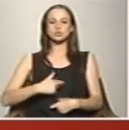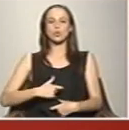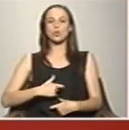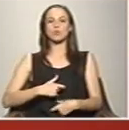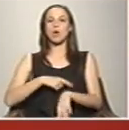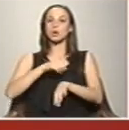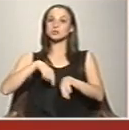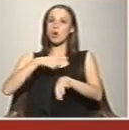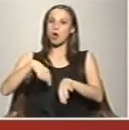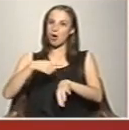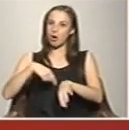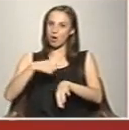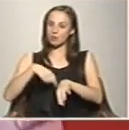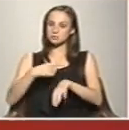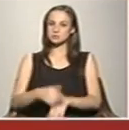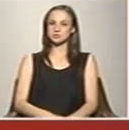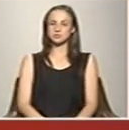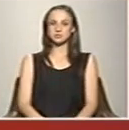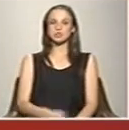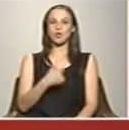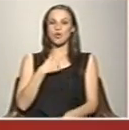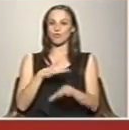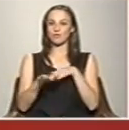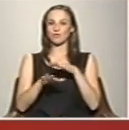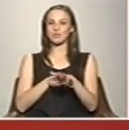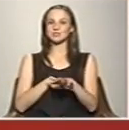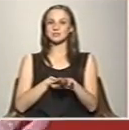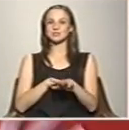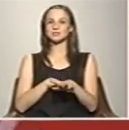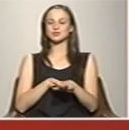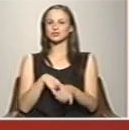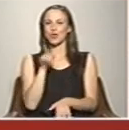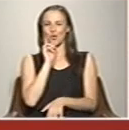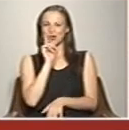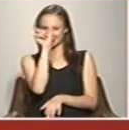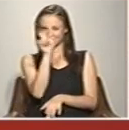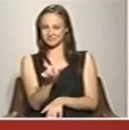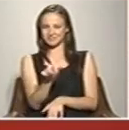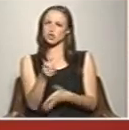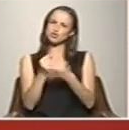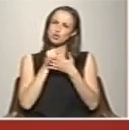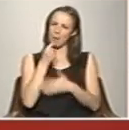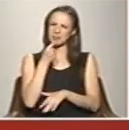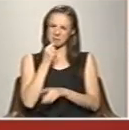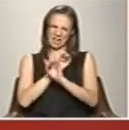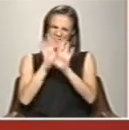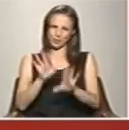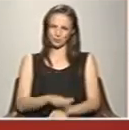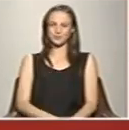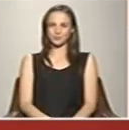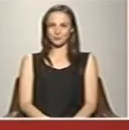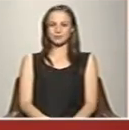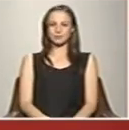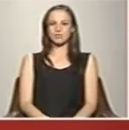das horas. Eu elaborei aqui um esquema muito engraçado só para... Que nos ajuda a perceber sim, isso, não é? Sim, ajuda-nos a